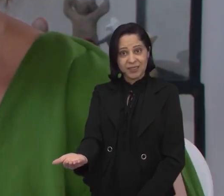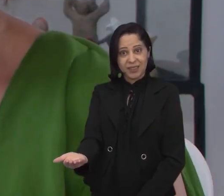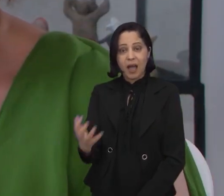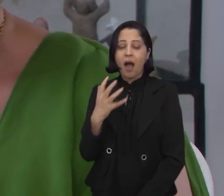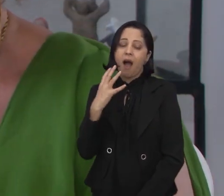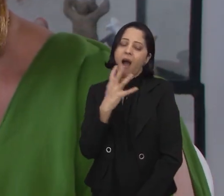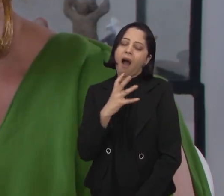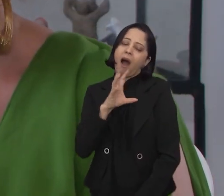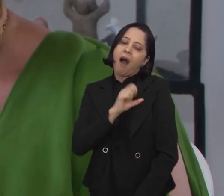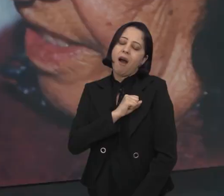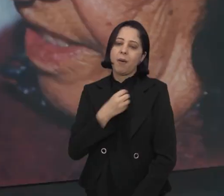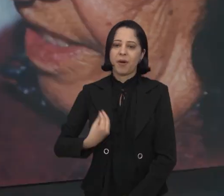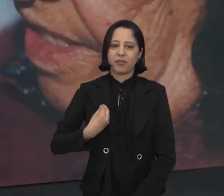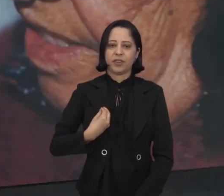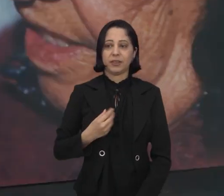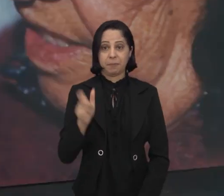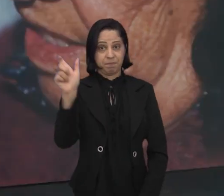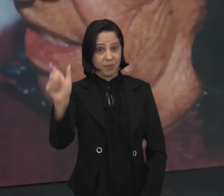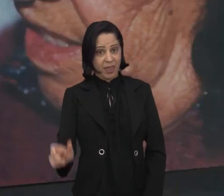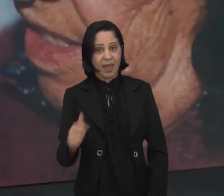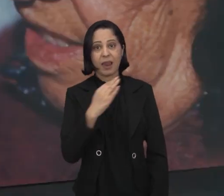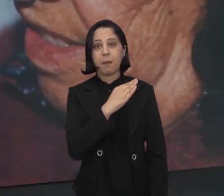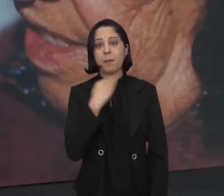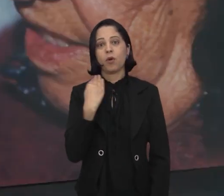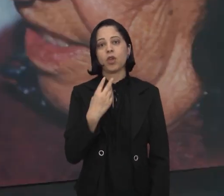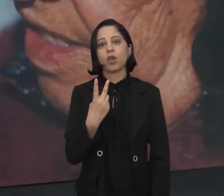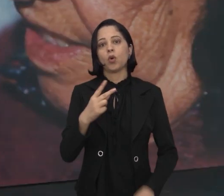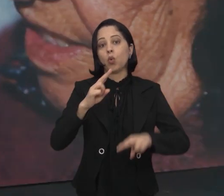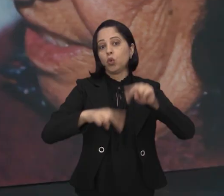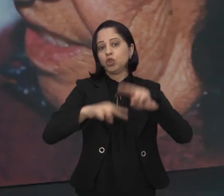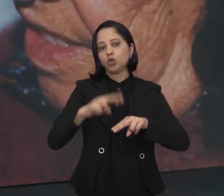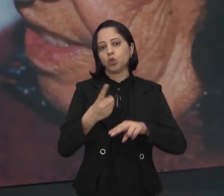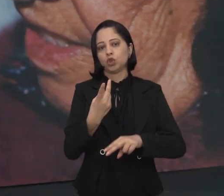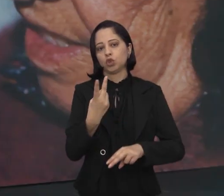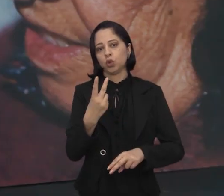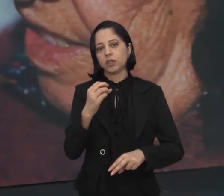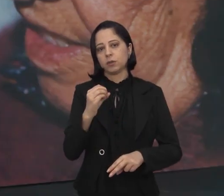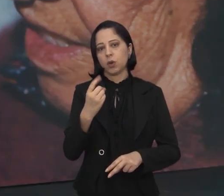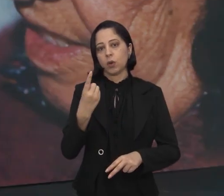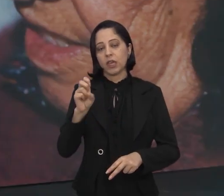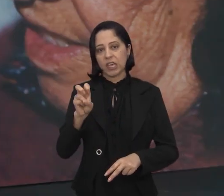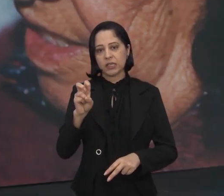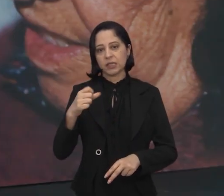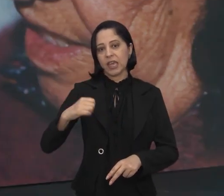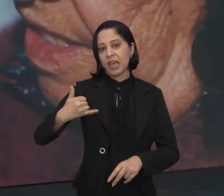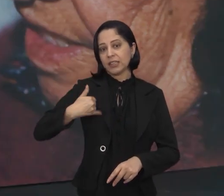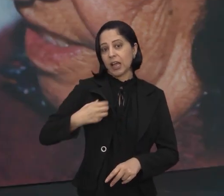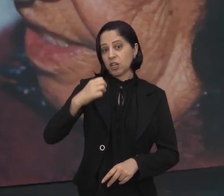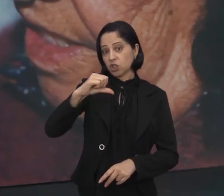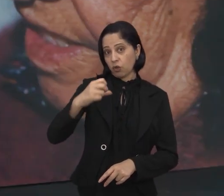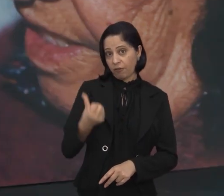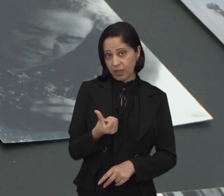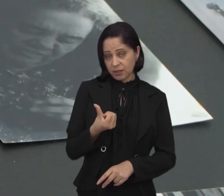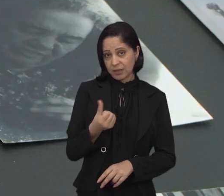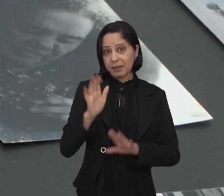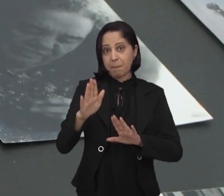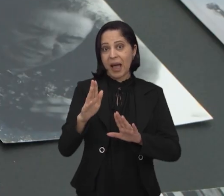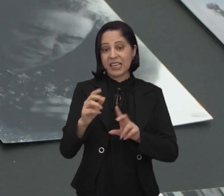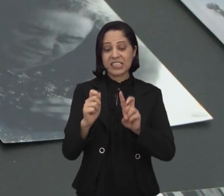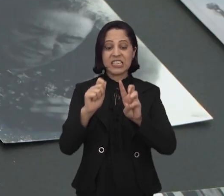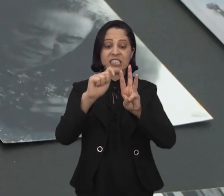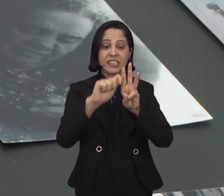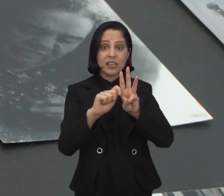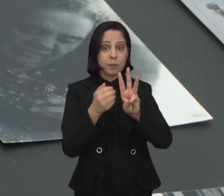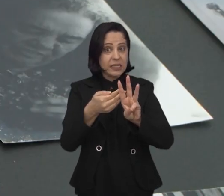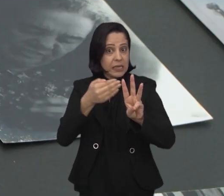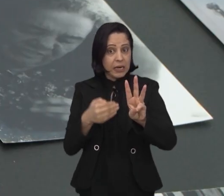uma apaixonada pela vida. Lili faleceu em junho de 2015, aos 96 anos de idade. 3